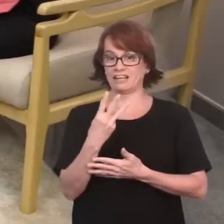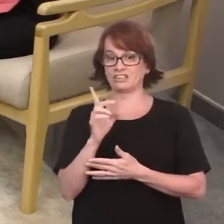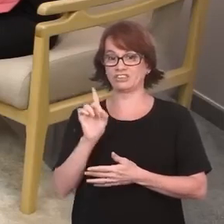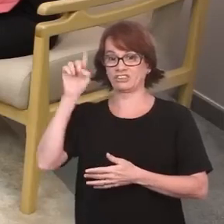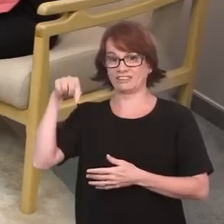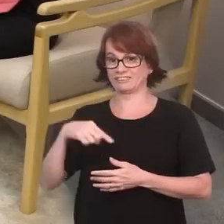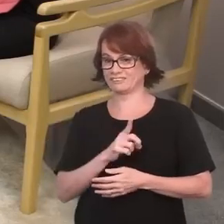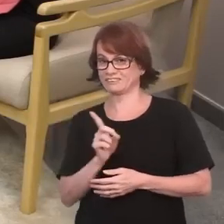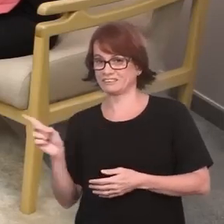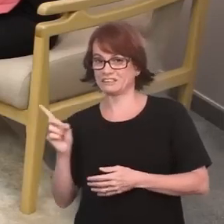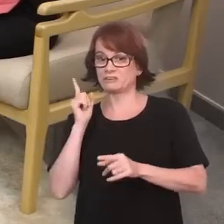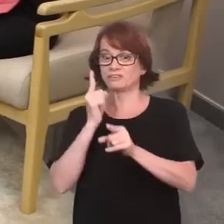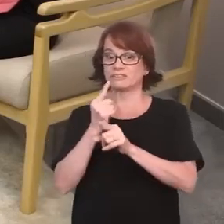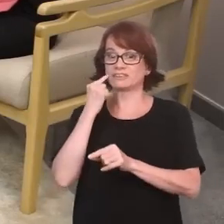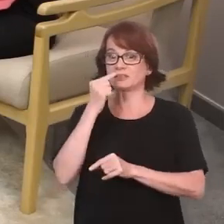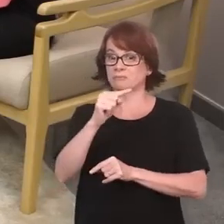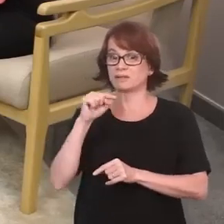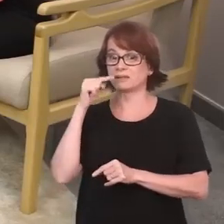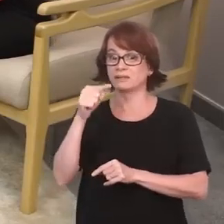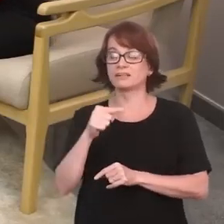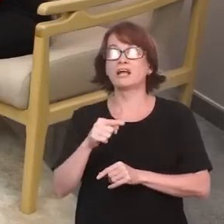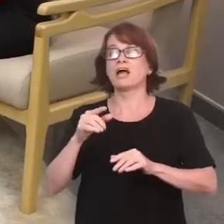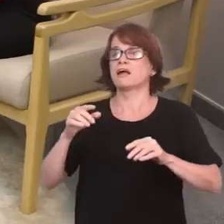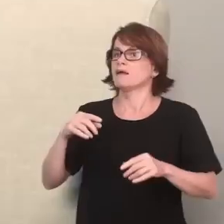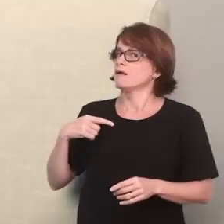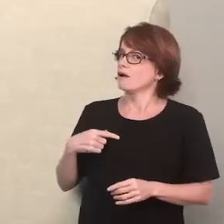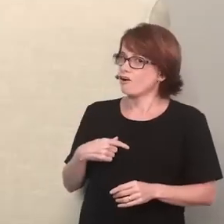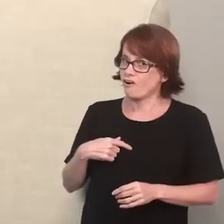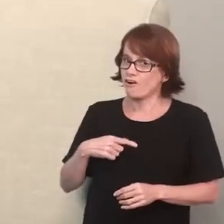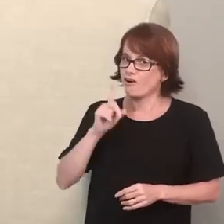nos encontramos semana que vem. Gente,